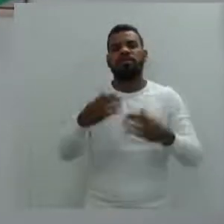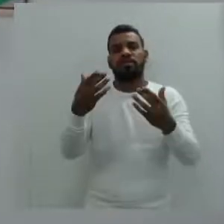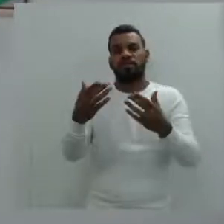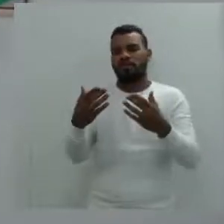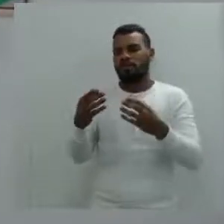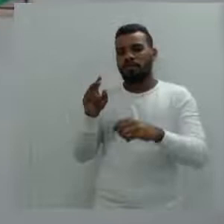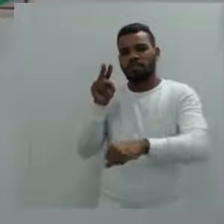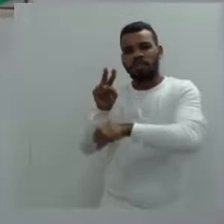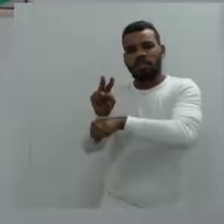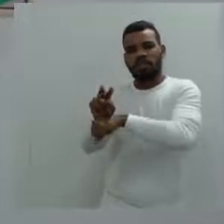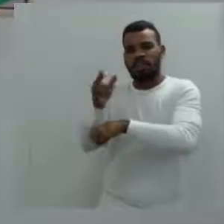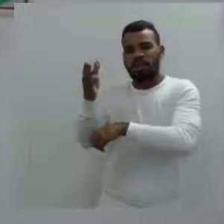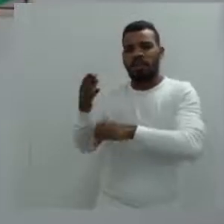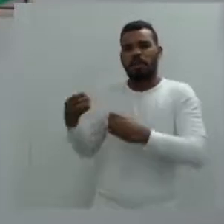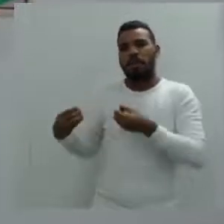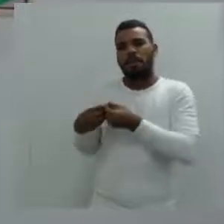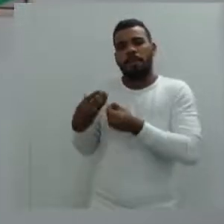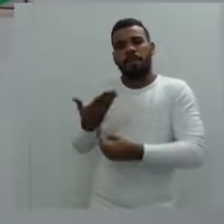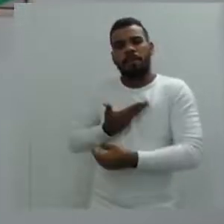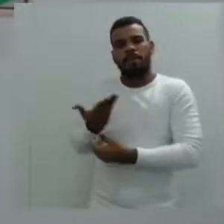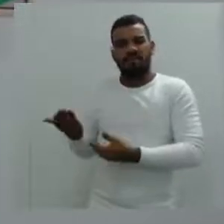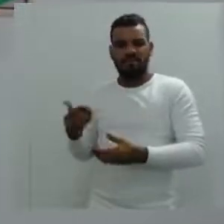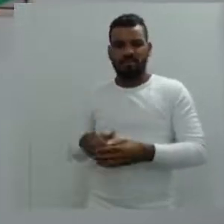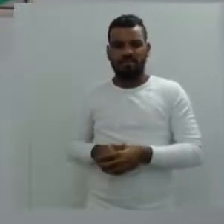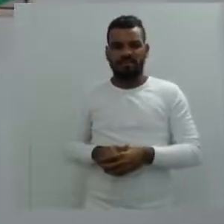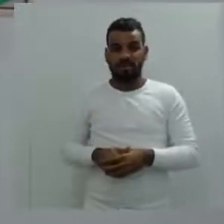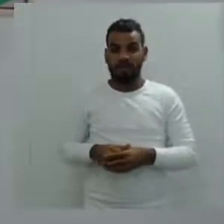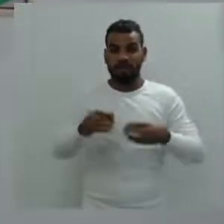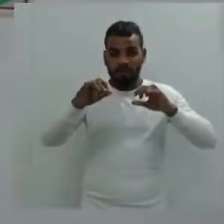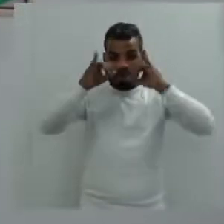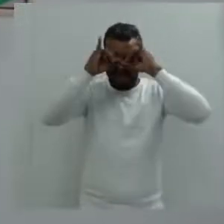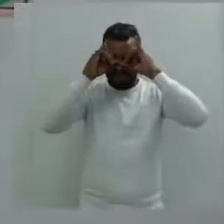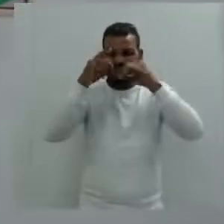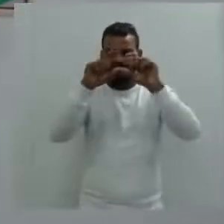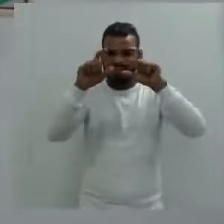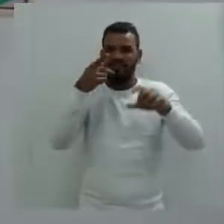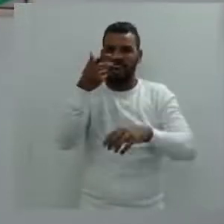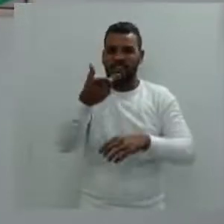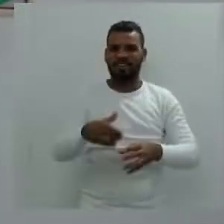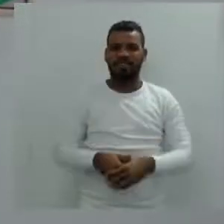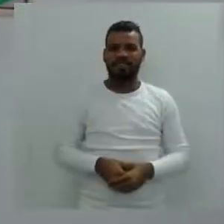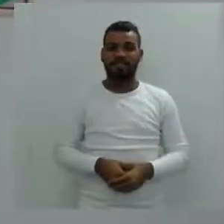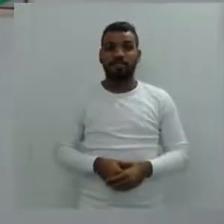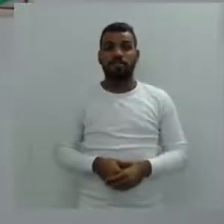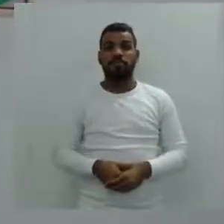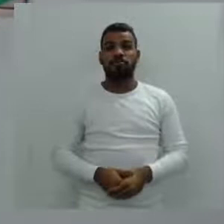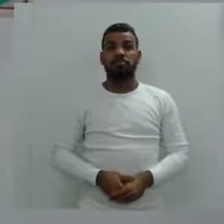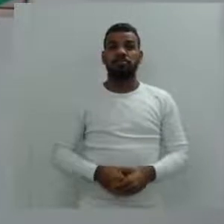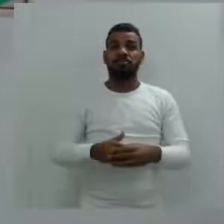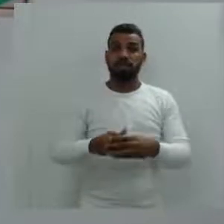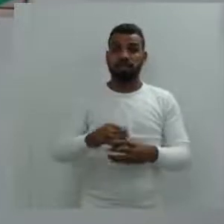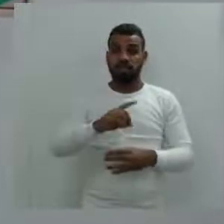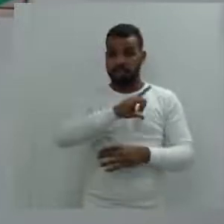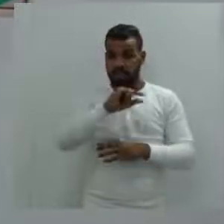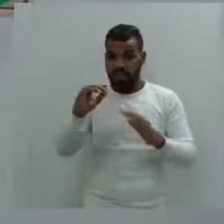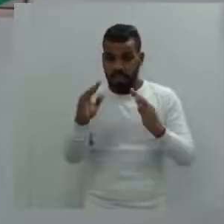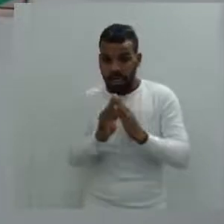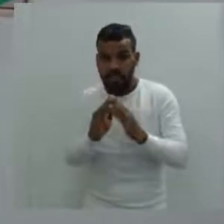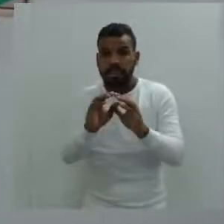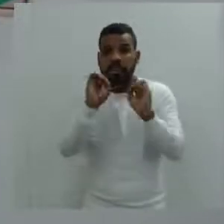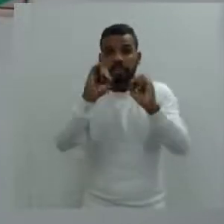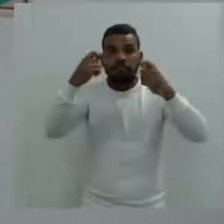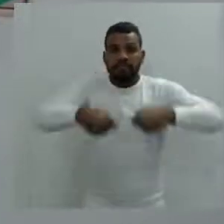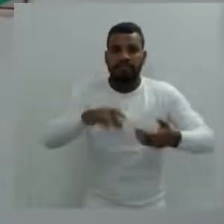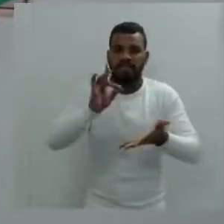mim, segundo Bruce Wayne, tá bom? O famoso Batman. Então, sempre que possível, só saia de casa em extrema